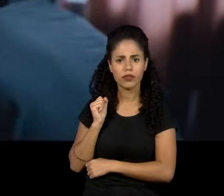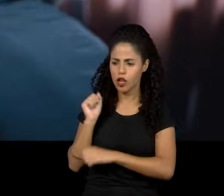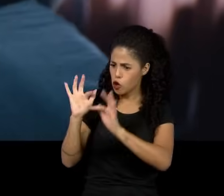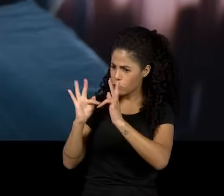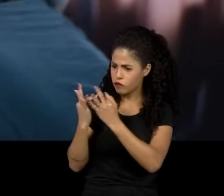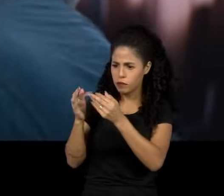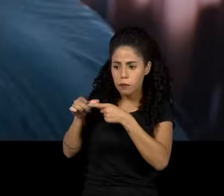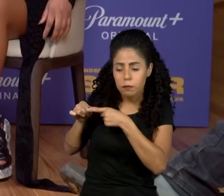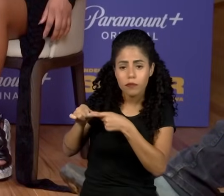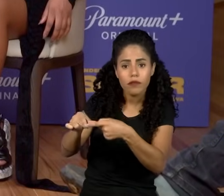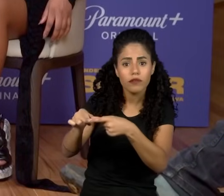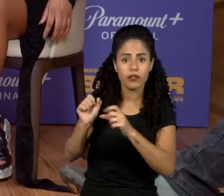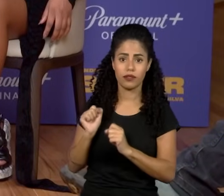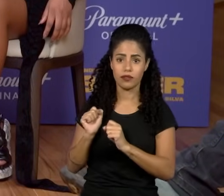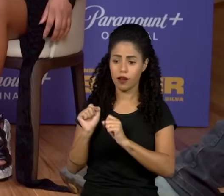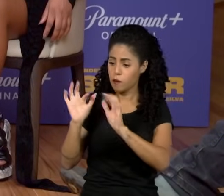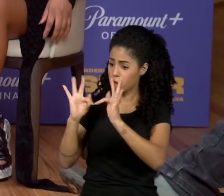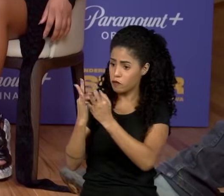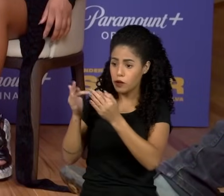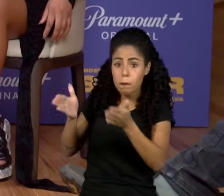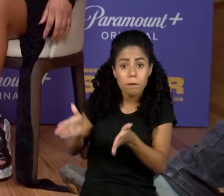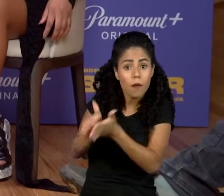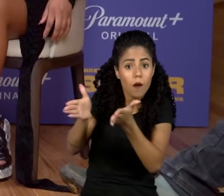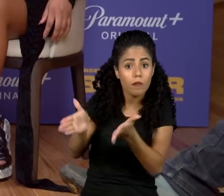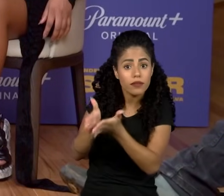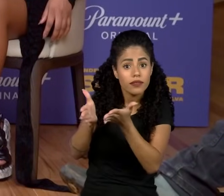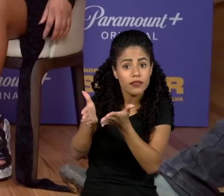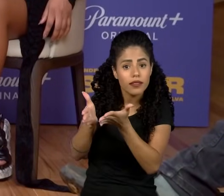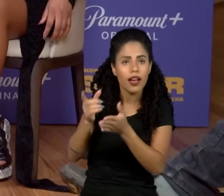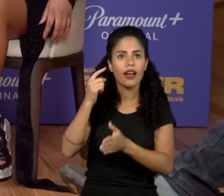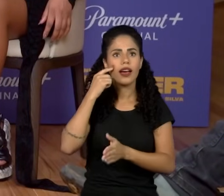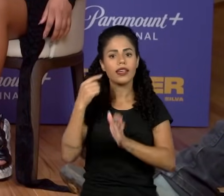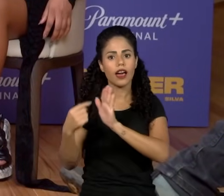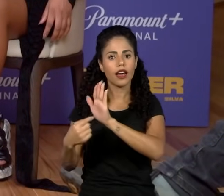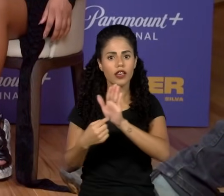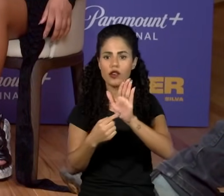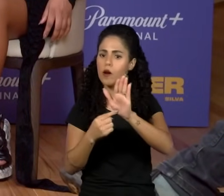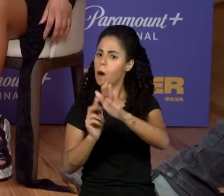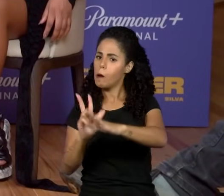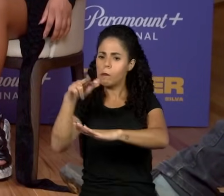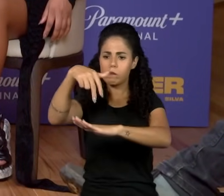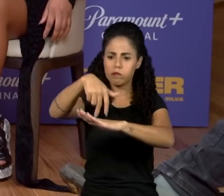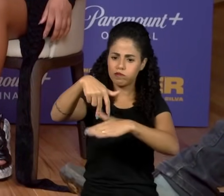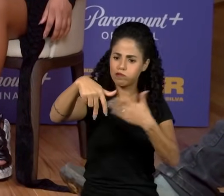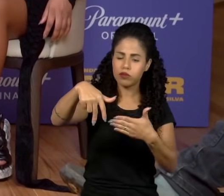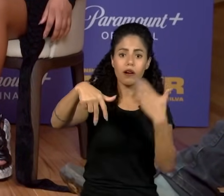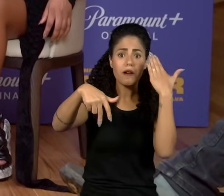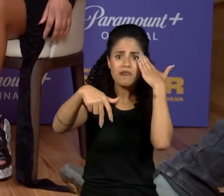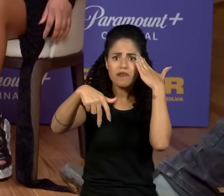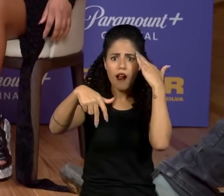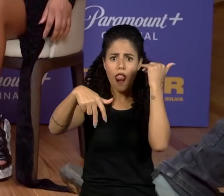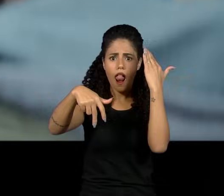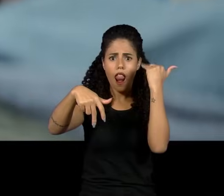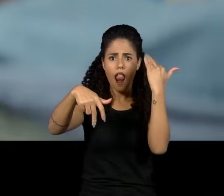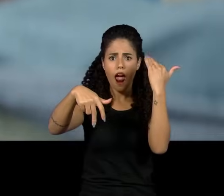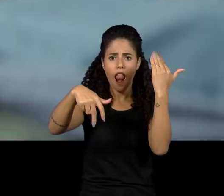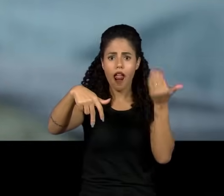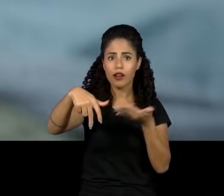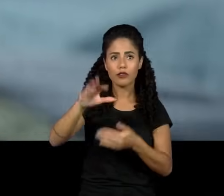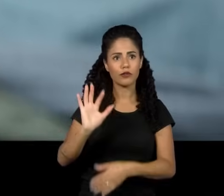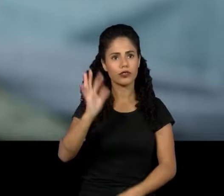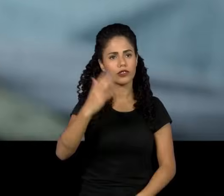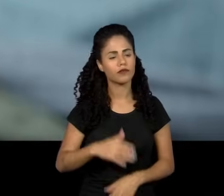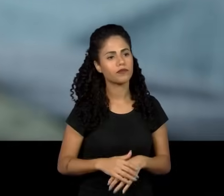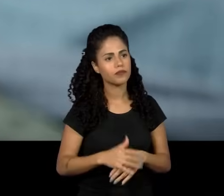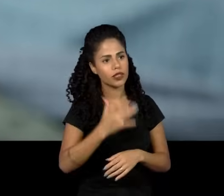da periferia que deu a base para um cara se tornar o que ele se tornou. Pouca gente